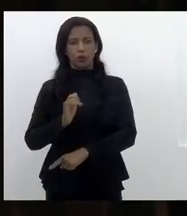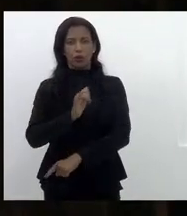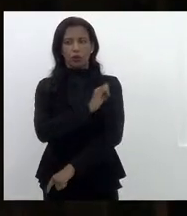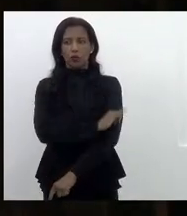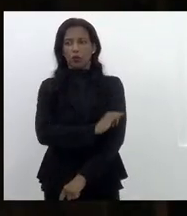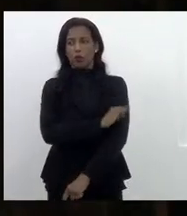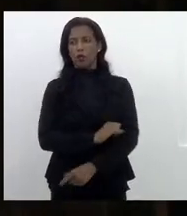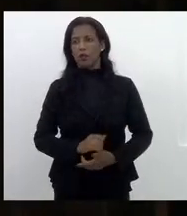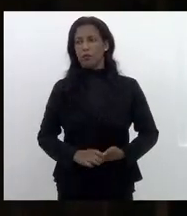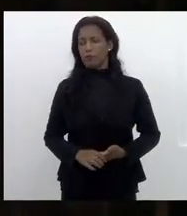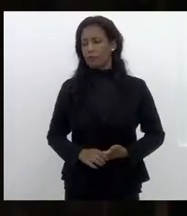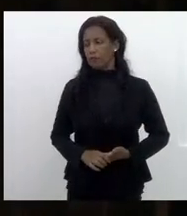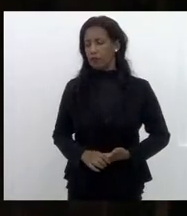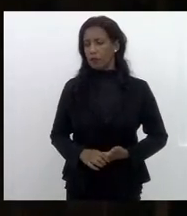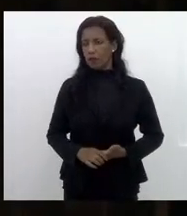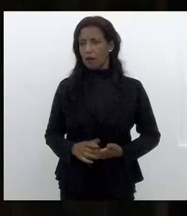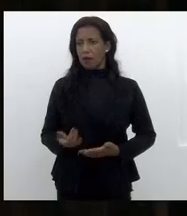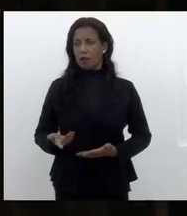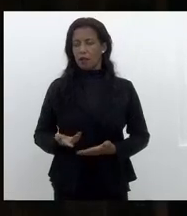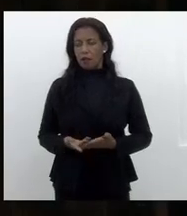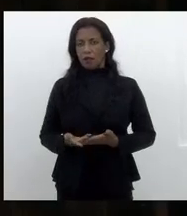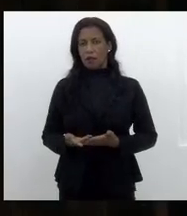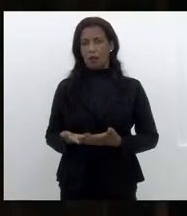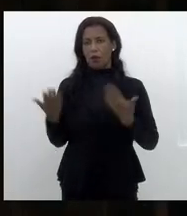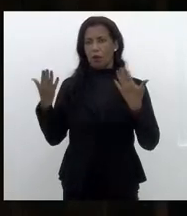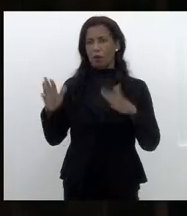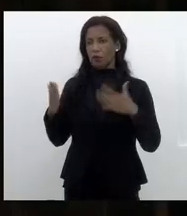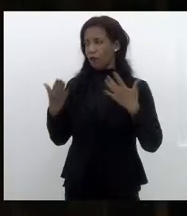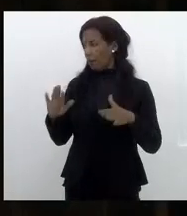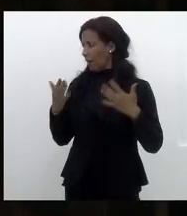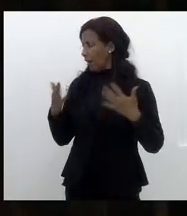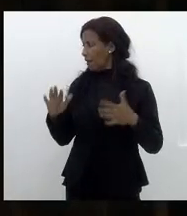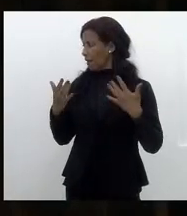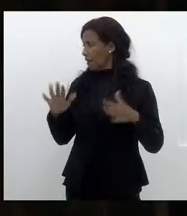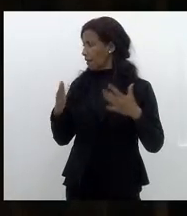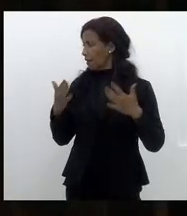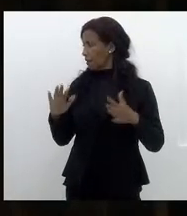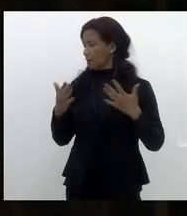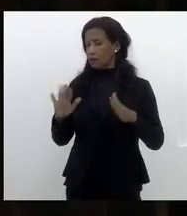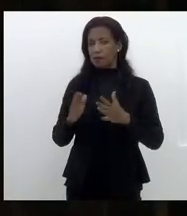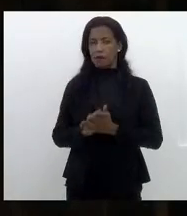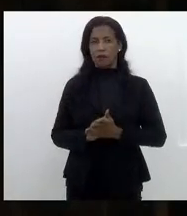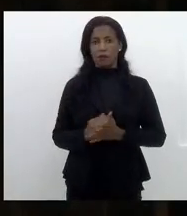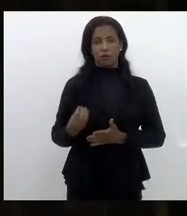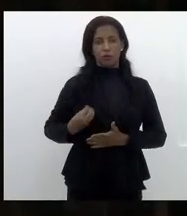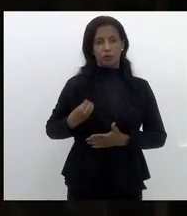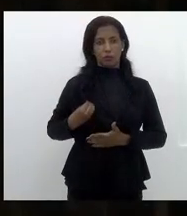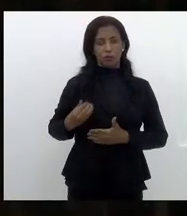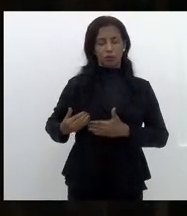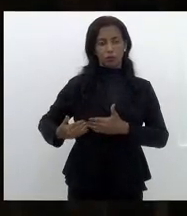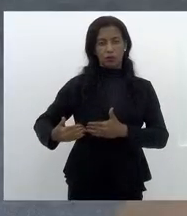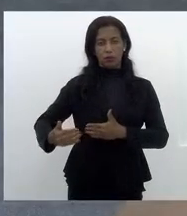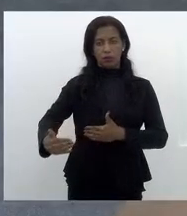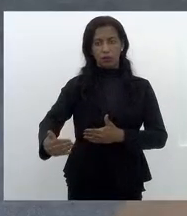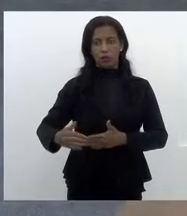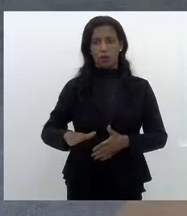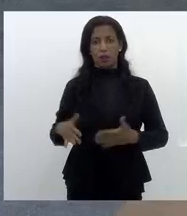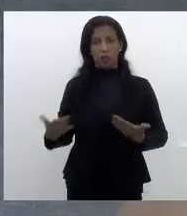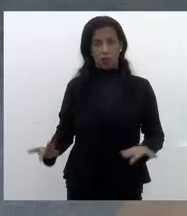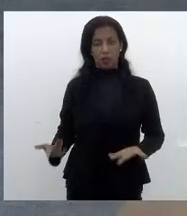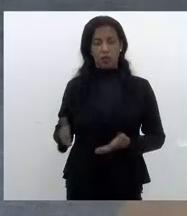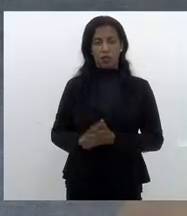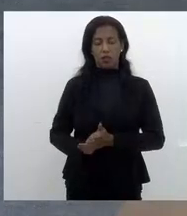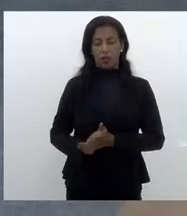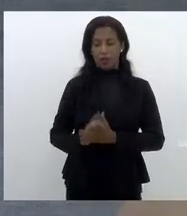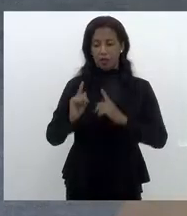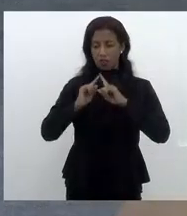para quem o busca uma salva de palmas e parabeniza a sua trajetória E aí sim as